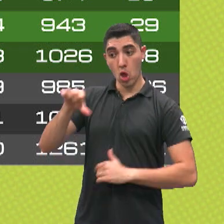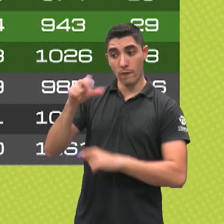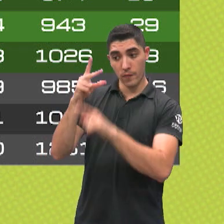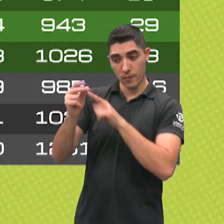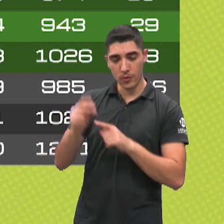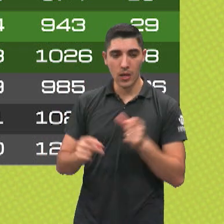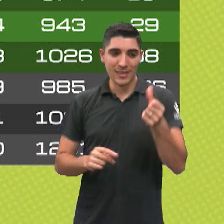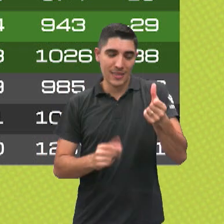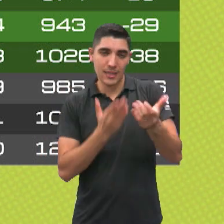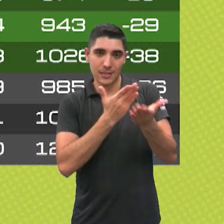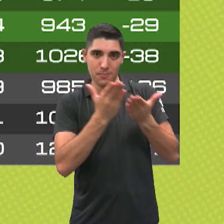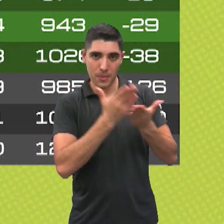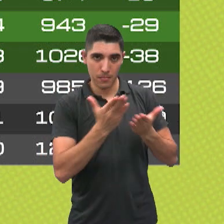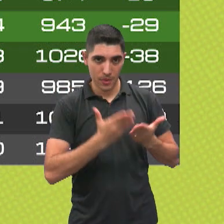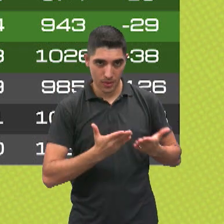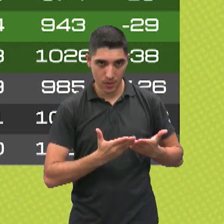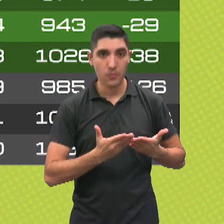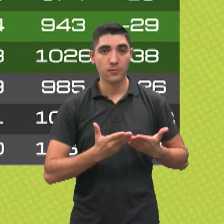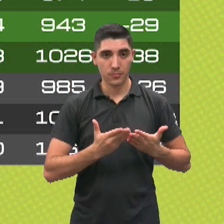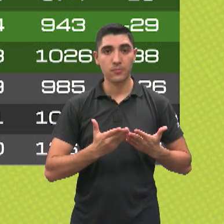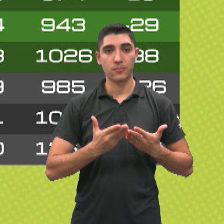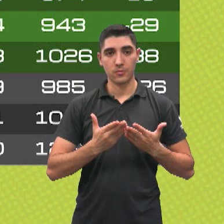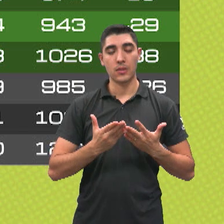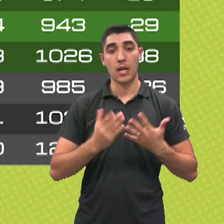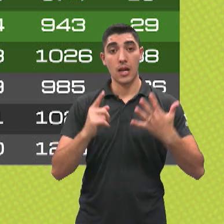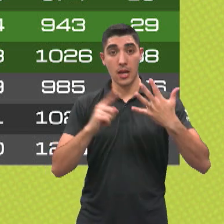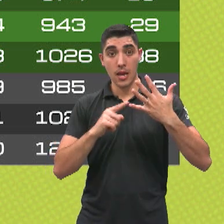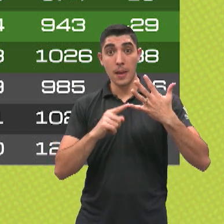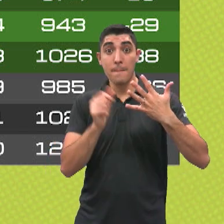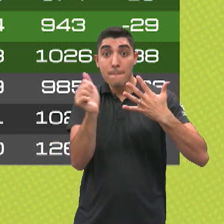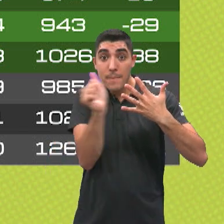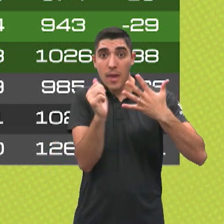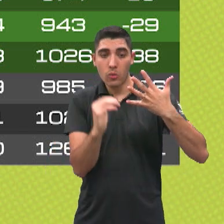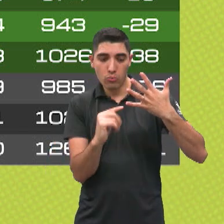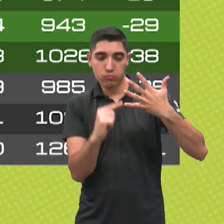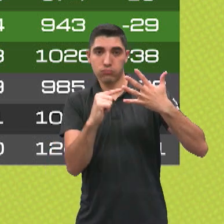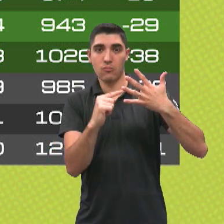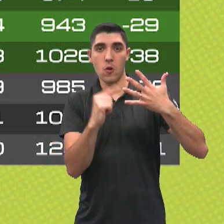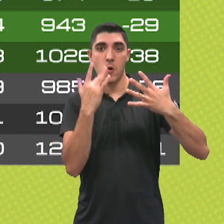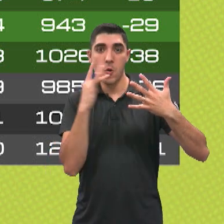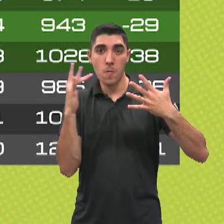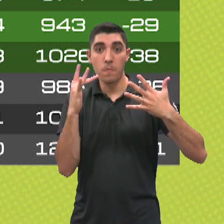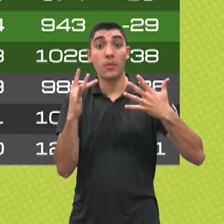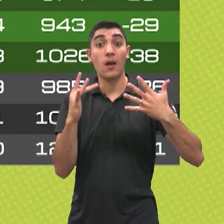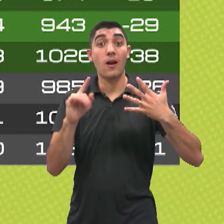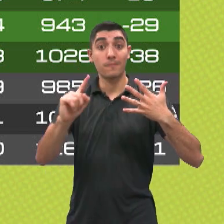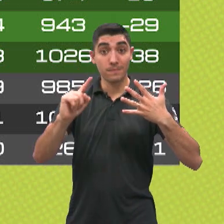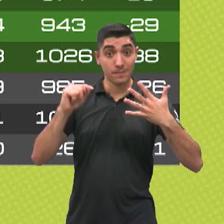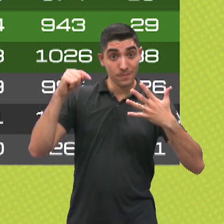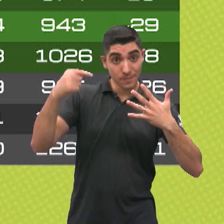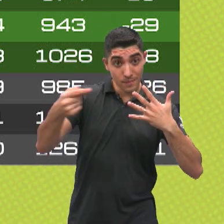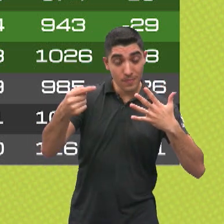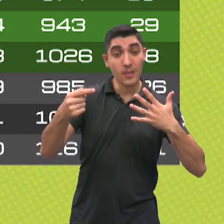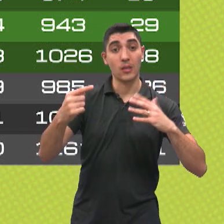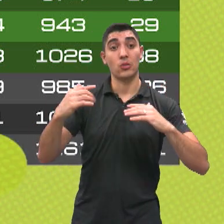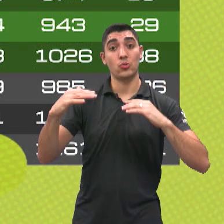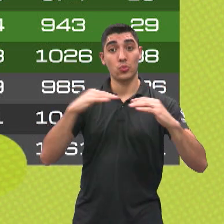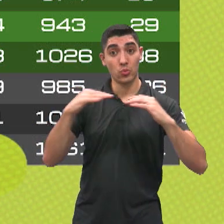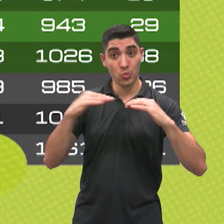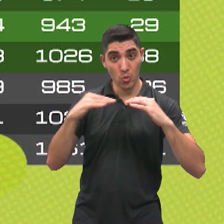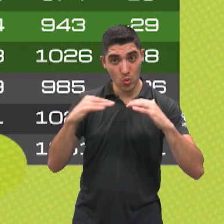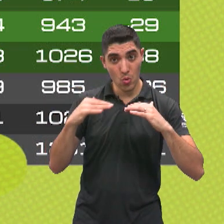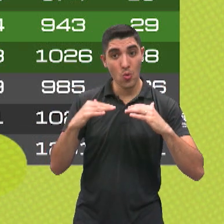6 derrotas na competição. Se aproximou do Ourinhos. E Brunão, próxima rodada lá no ginásio Monstrinho,